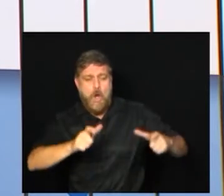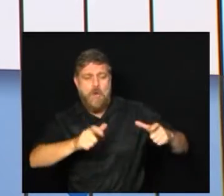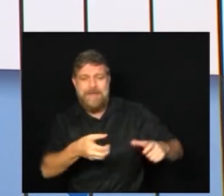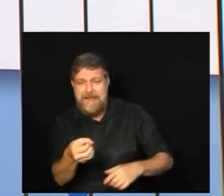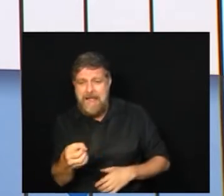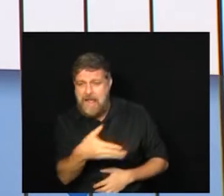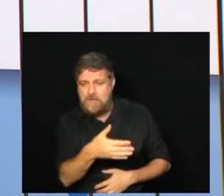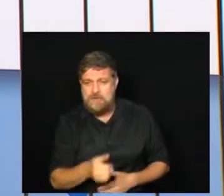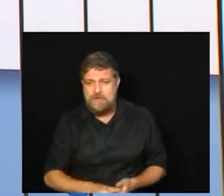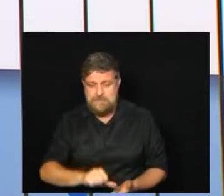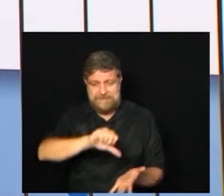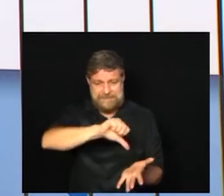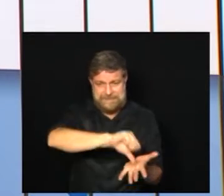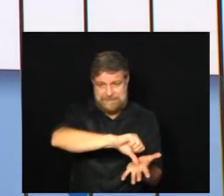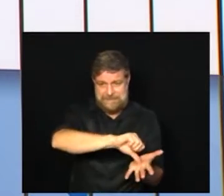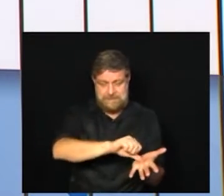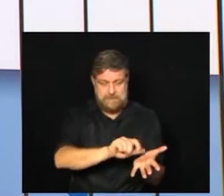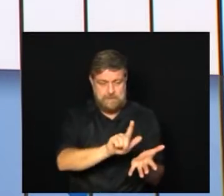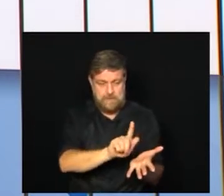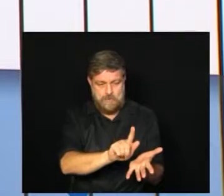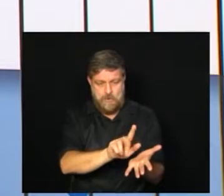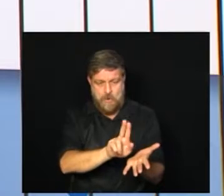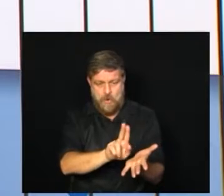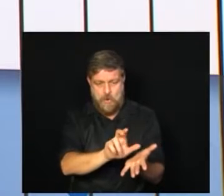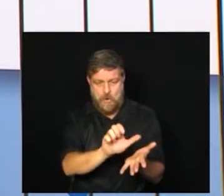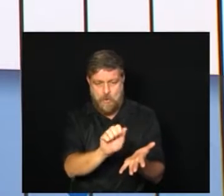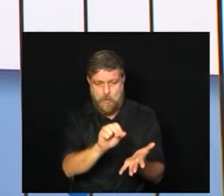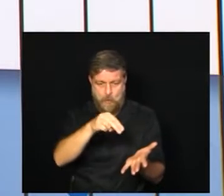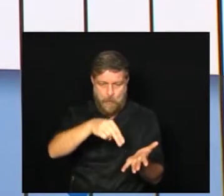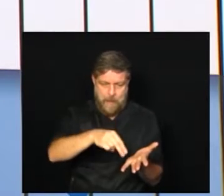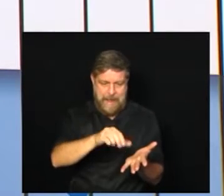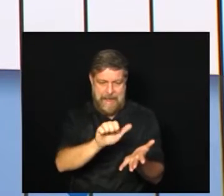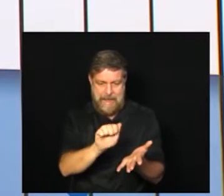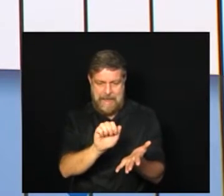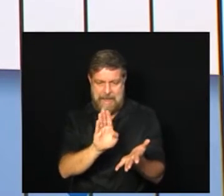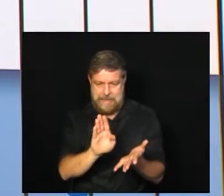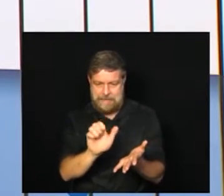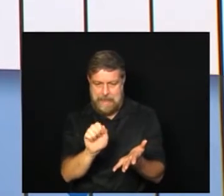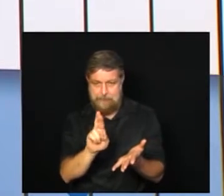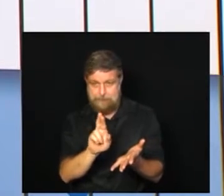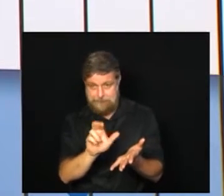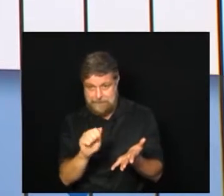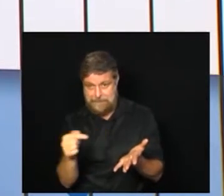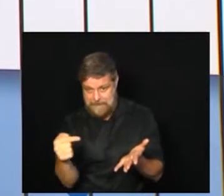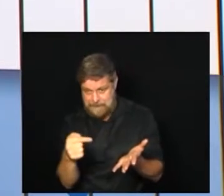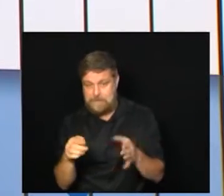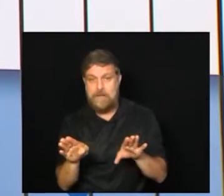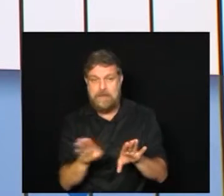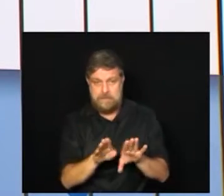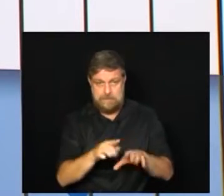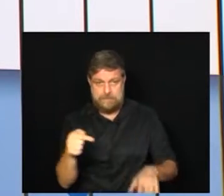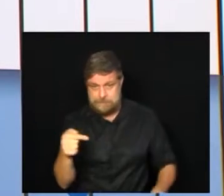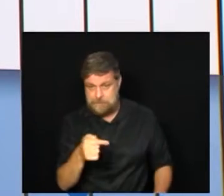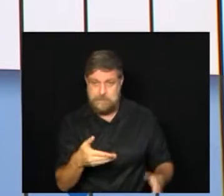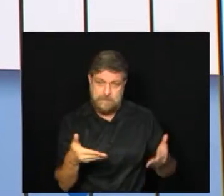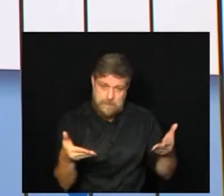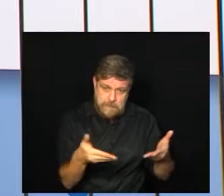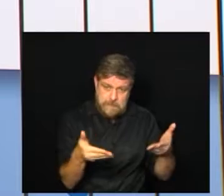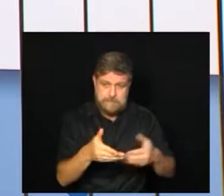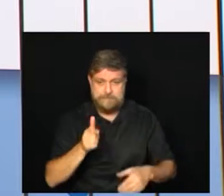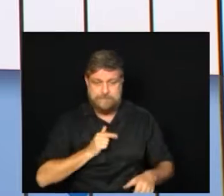vacinação no CIS Guanabara, que funciona ali na rua Mário Siqueira, 829, ele também está tendo agora